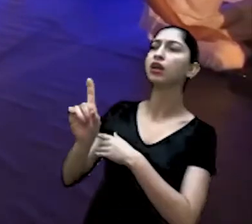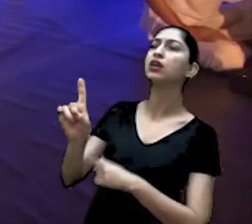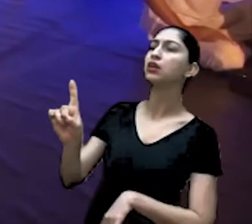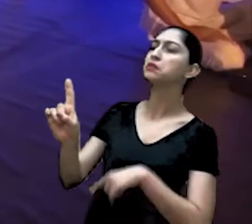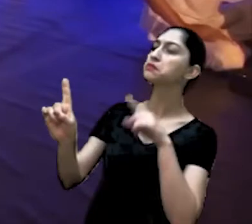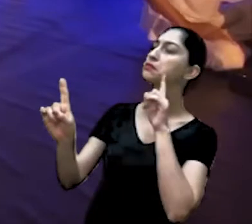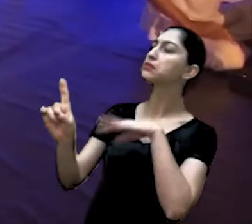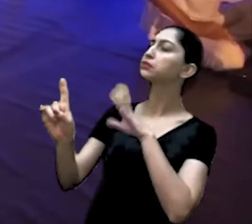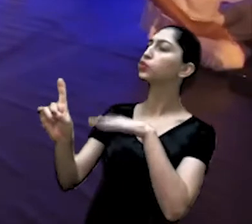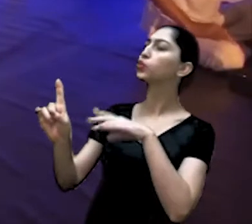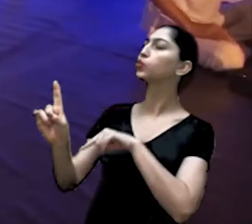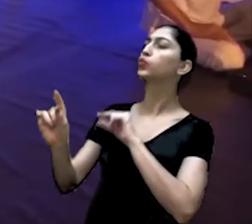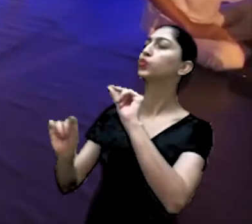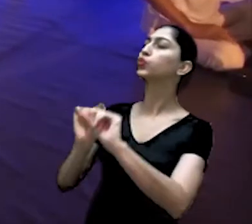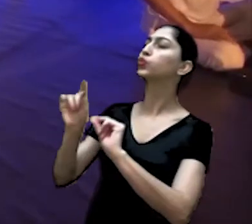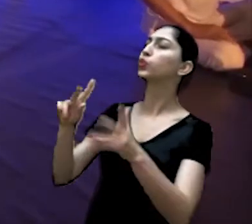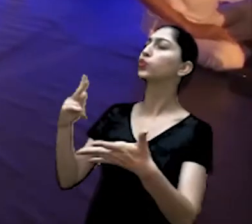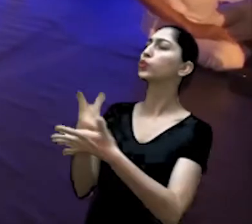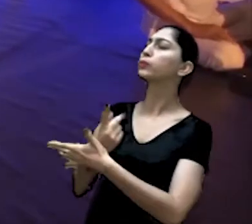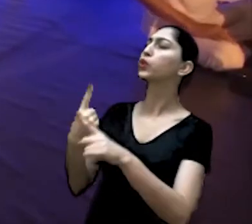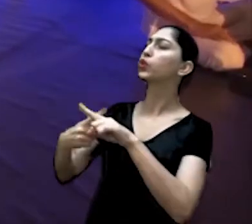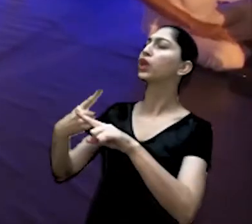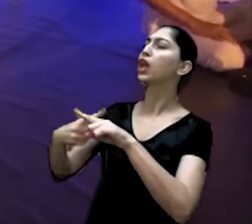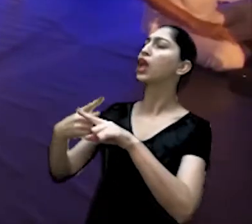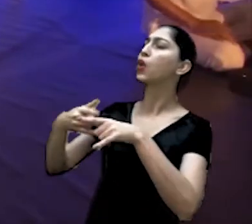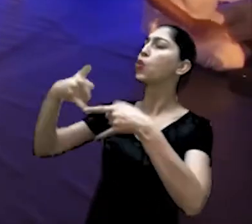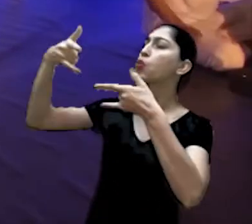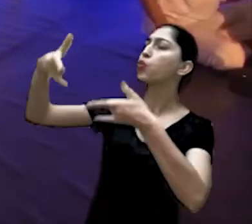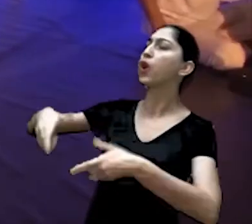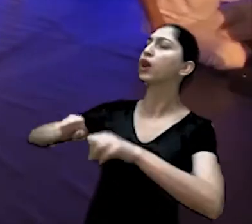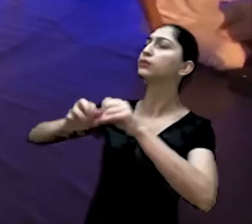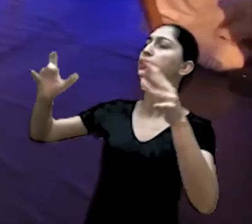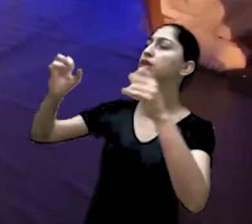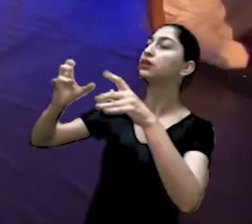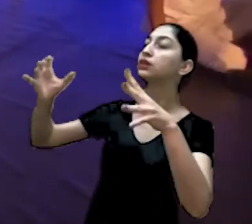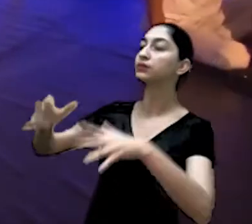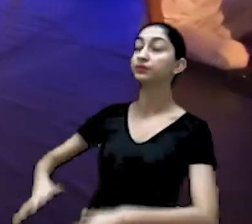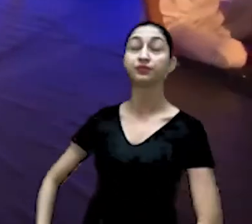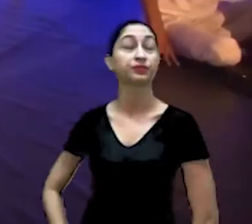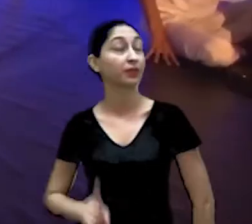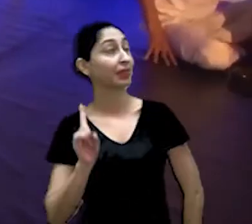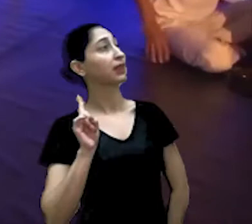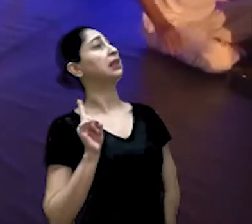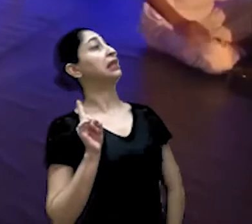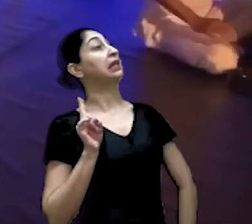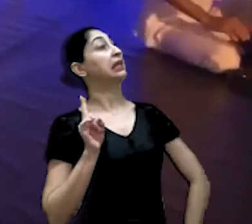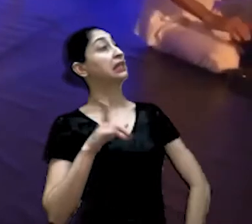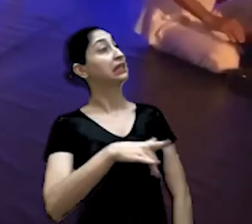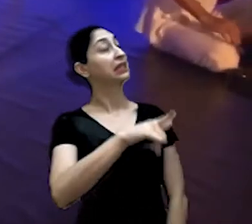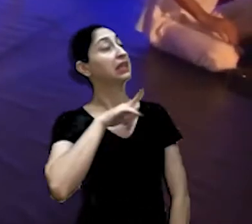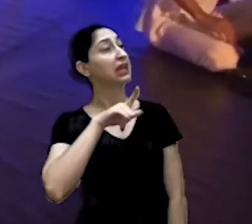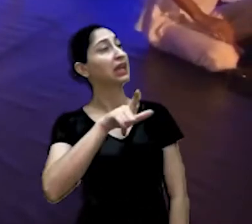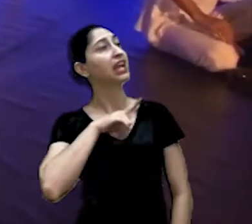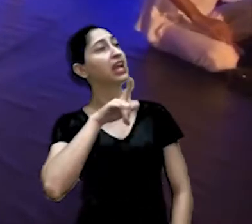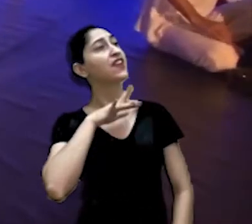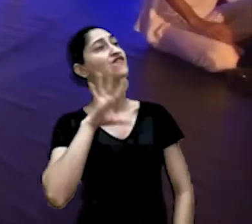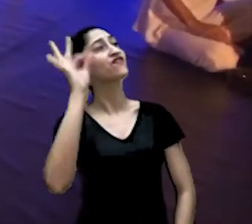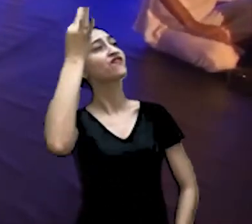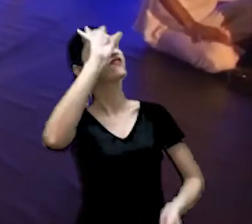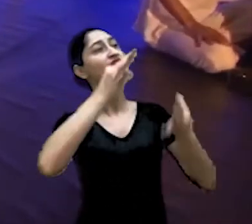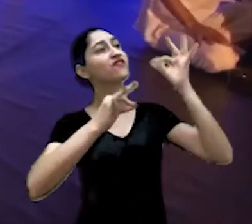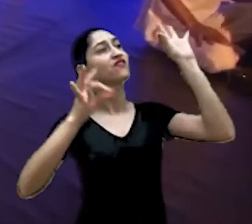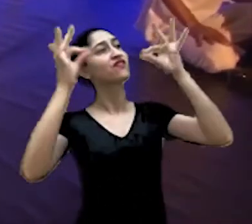de negrinha, que brilho é esse aí? É um montão de vagalume, senhor. Amanhã de manhã eu vou enterrar eles